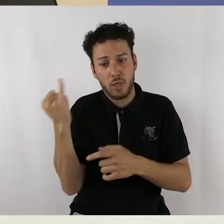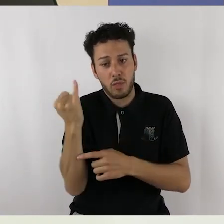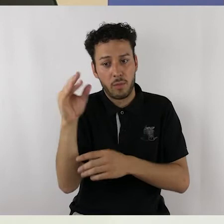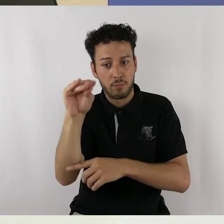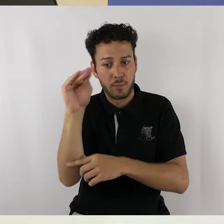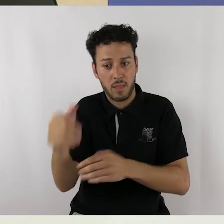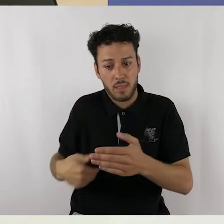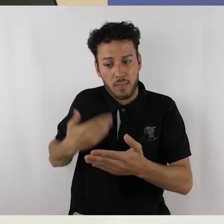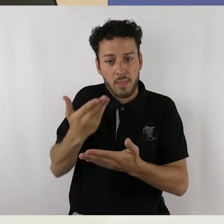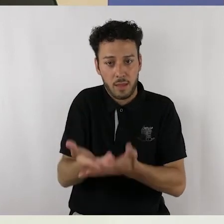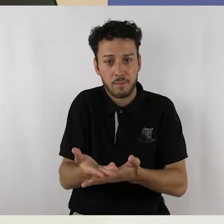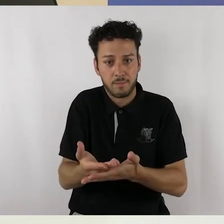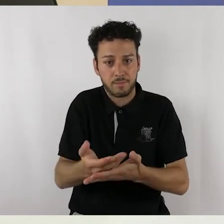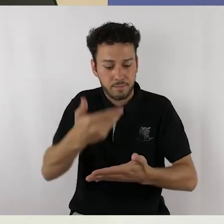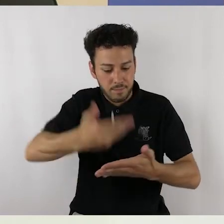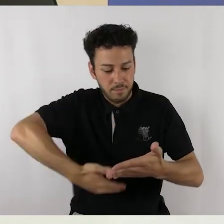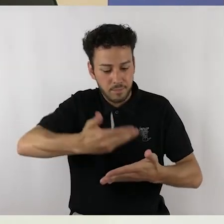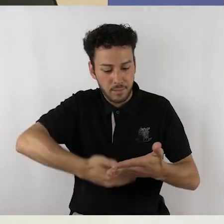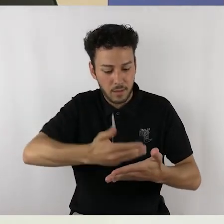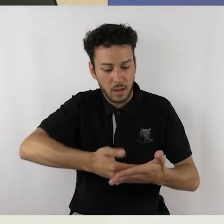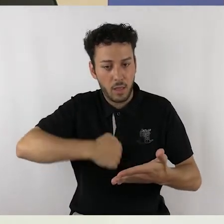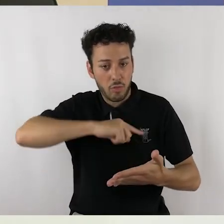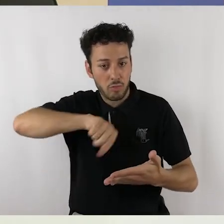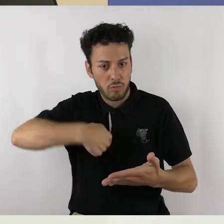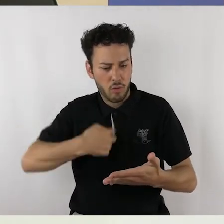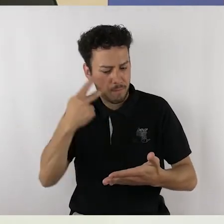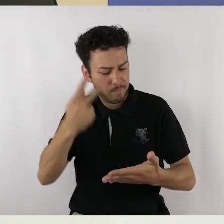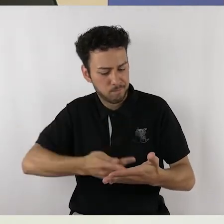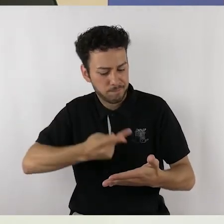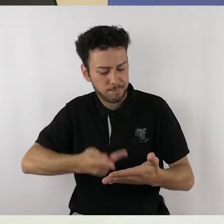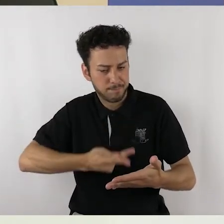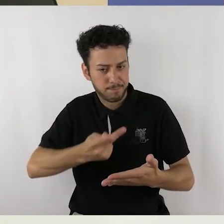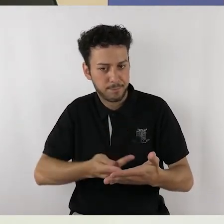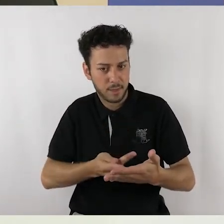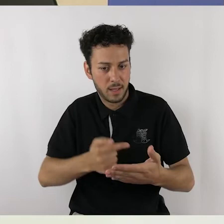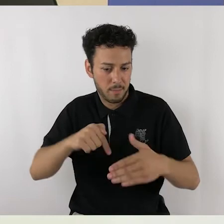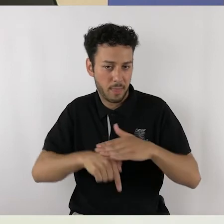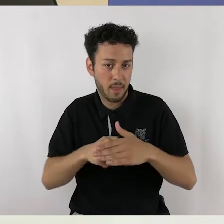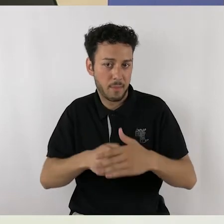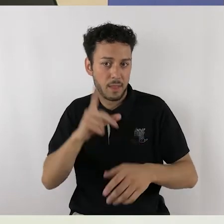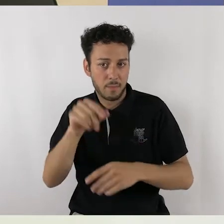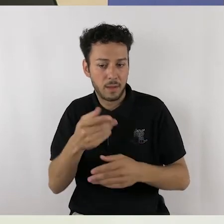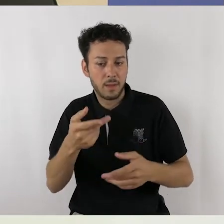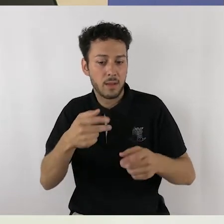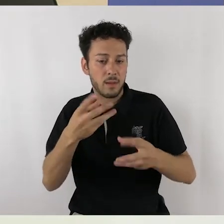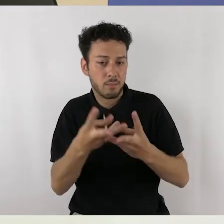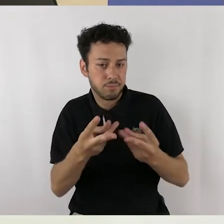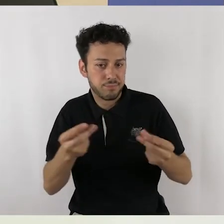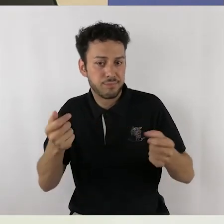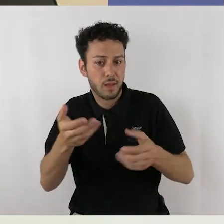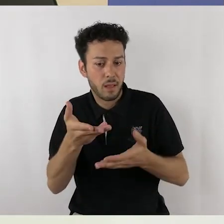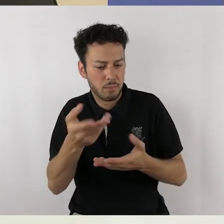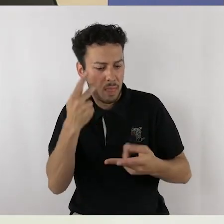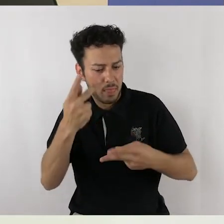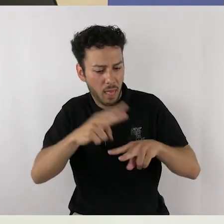o financiamento e é e depois nós trataremos internamente a nossa área de operações